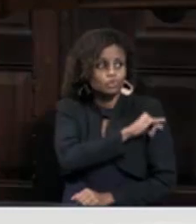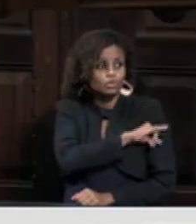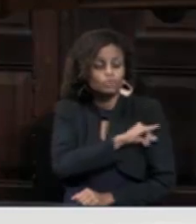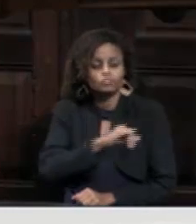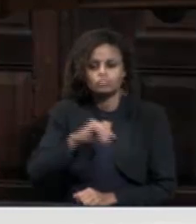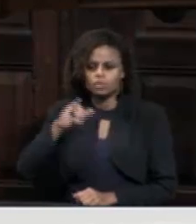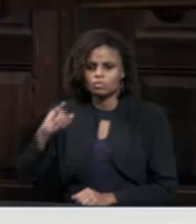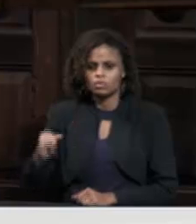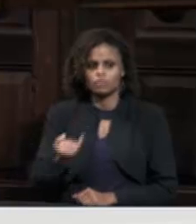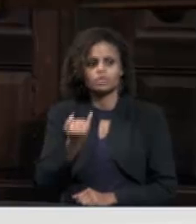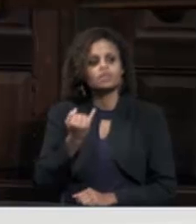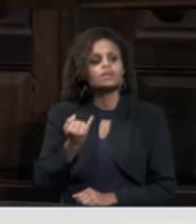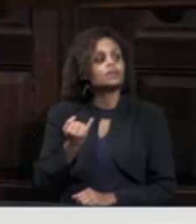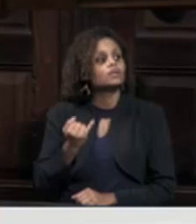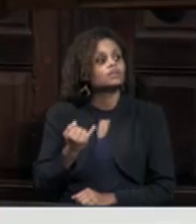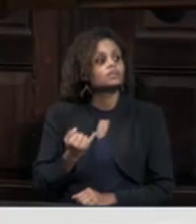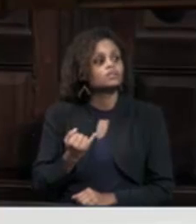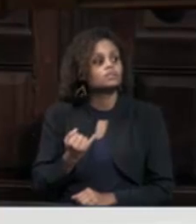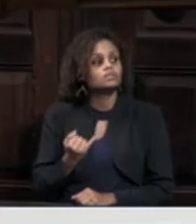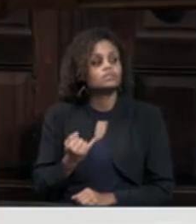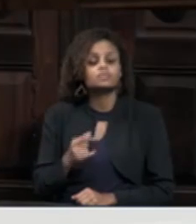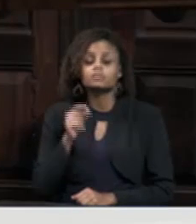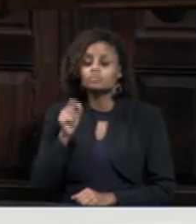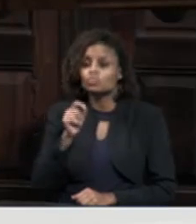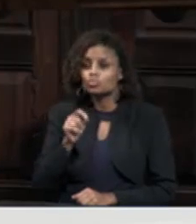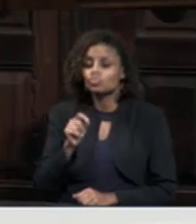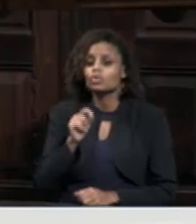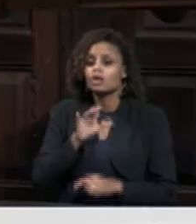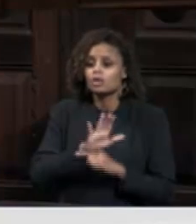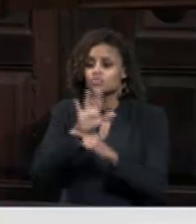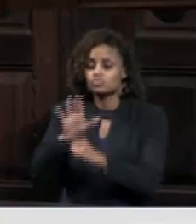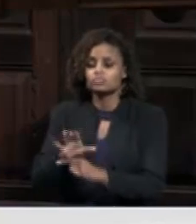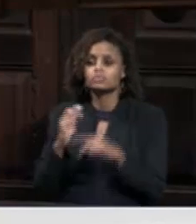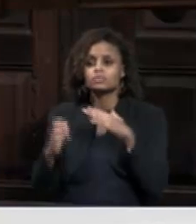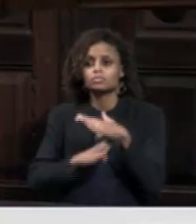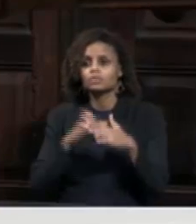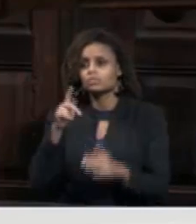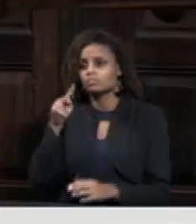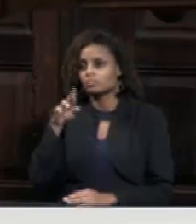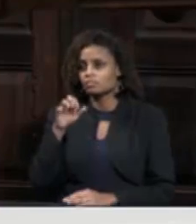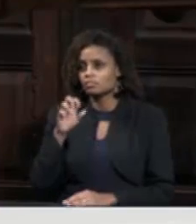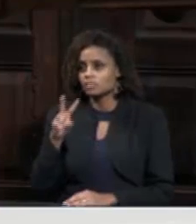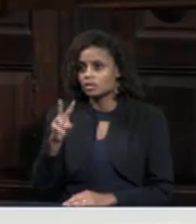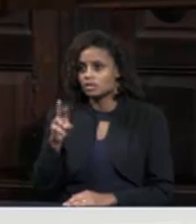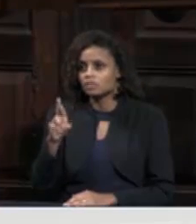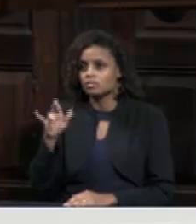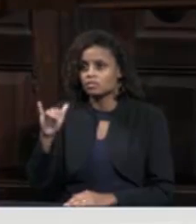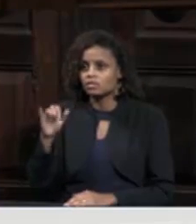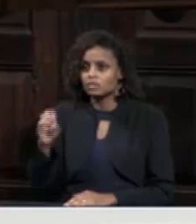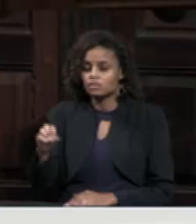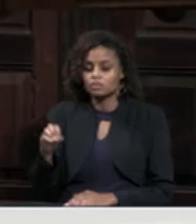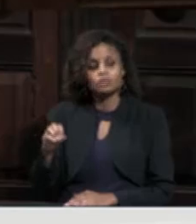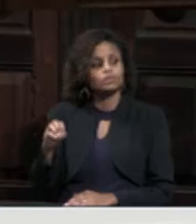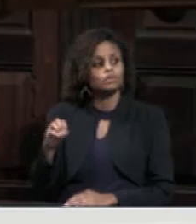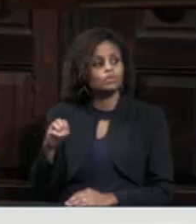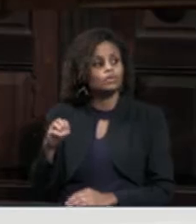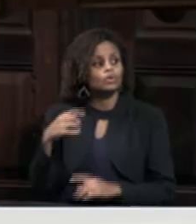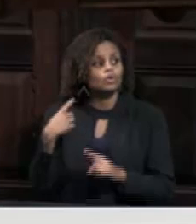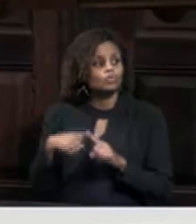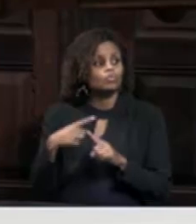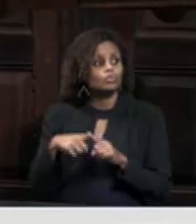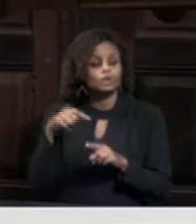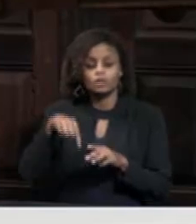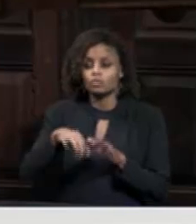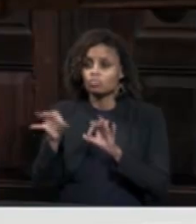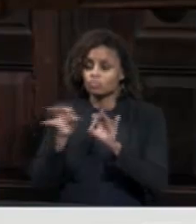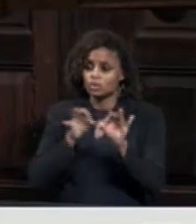capitalizar o Previ-Rio, porque o preceito constitucional vale para a